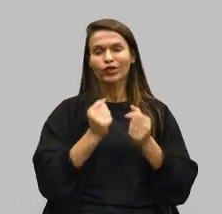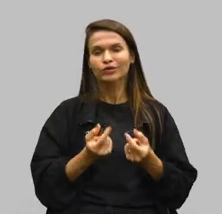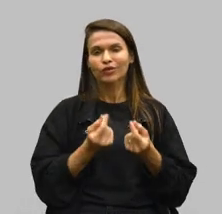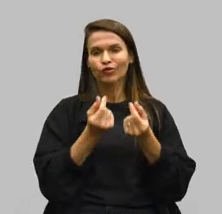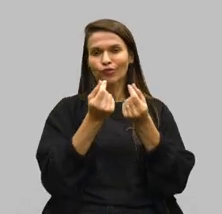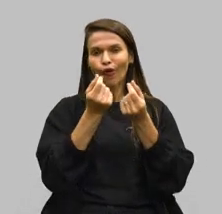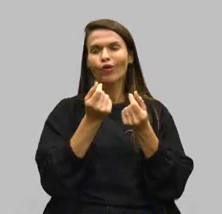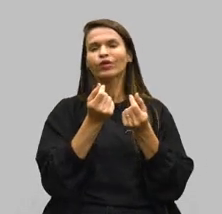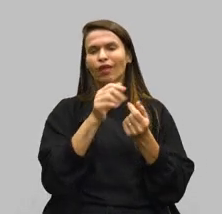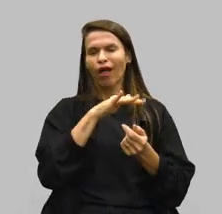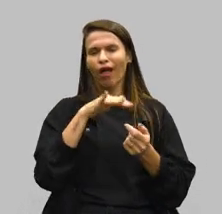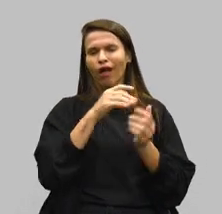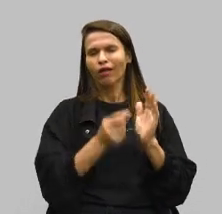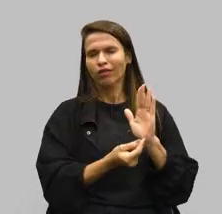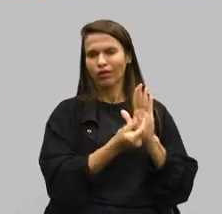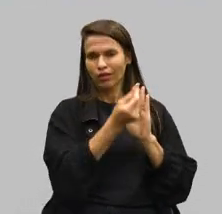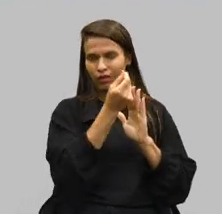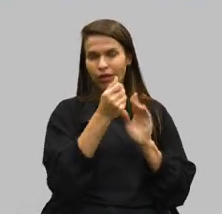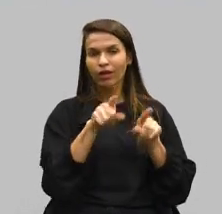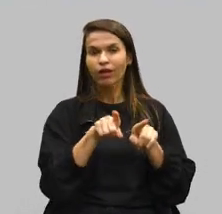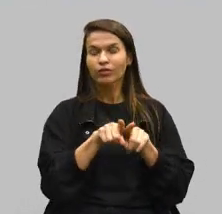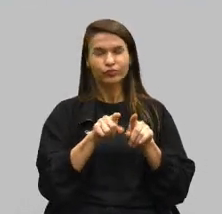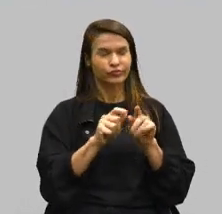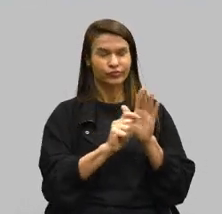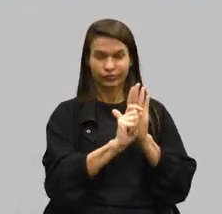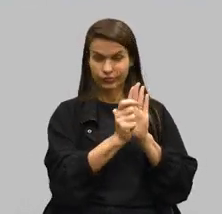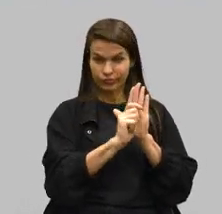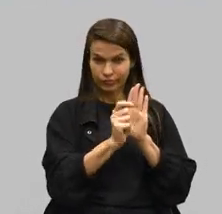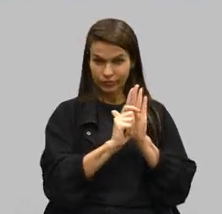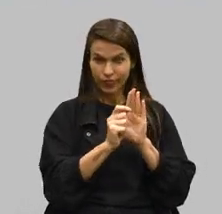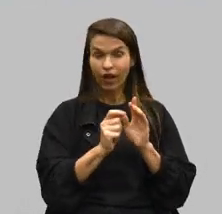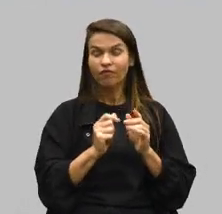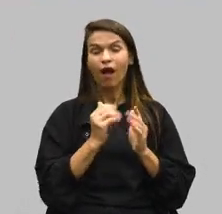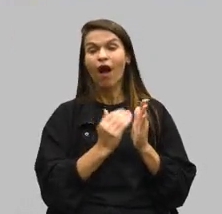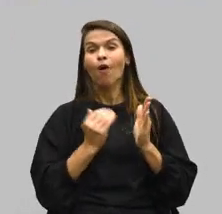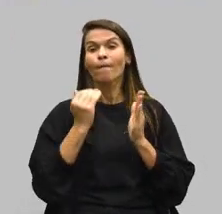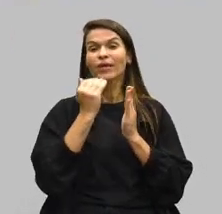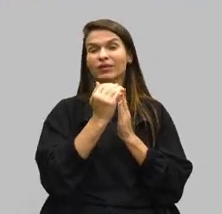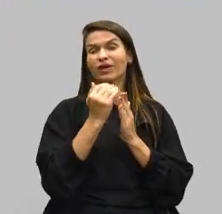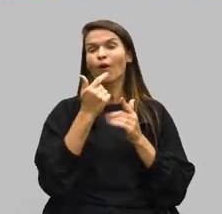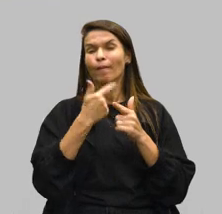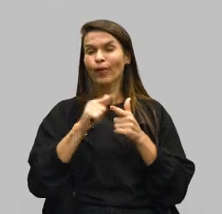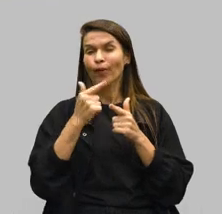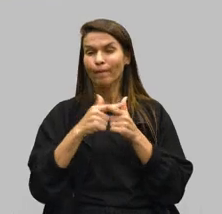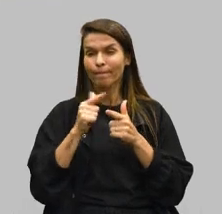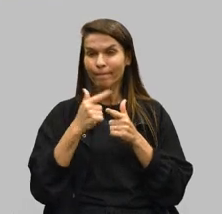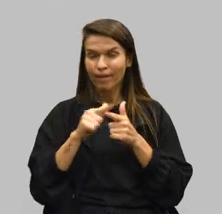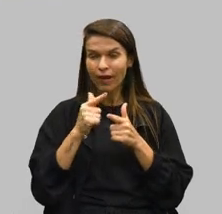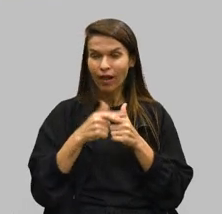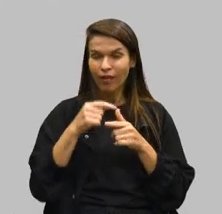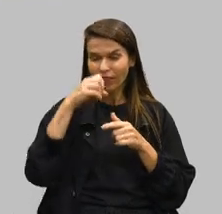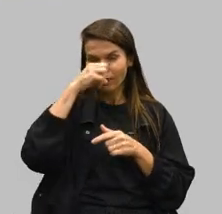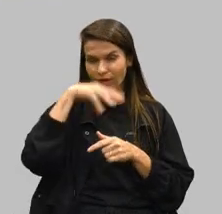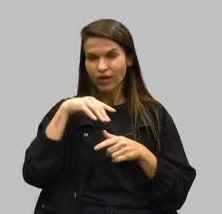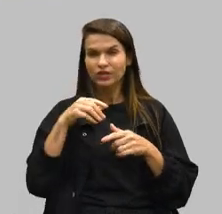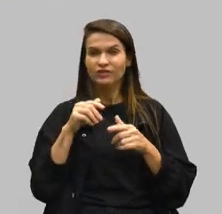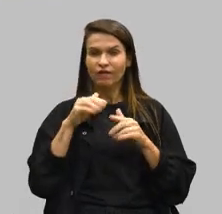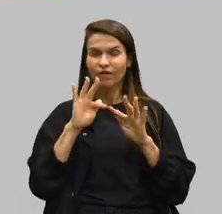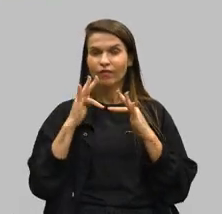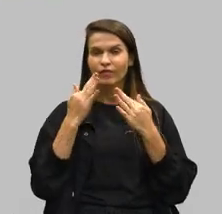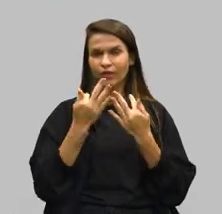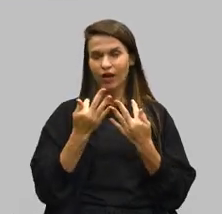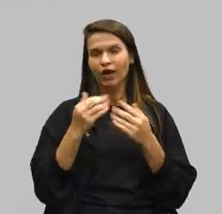tráfico de drogas vai aumentar o o o conflito familiar vai aumentar o número de moradores de rua com